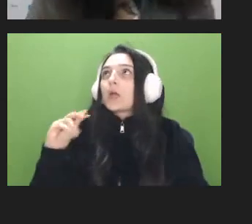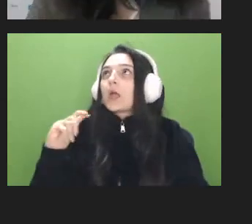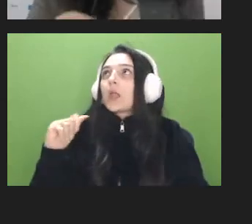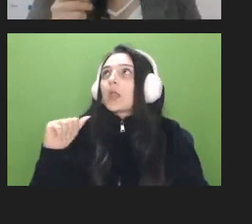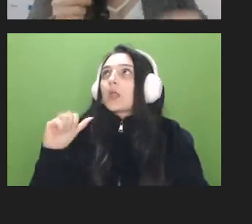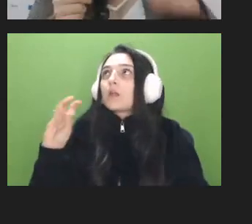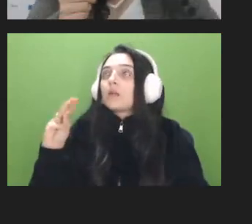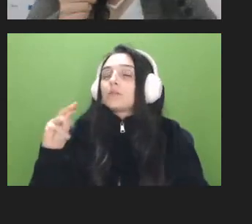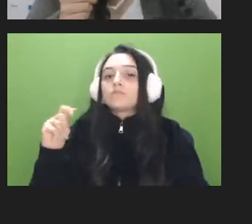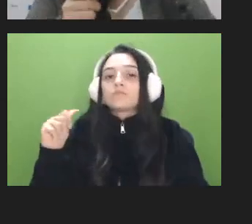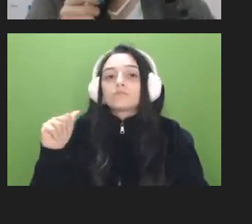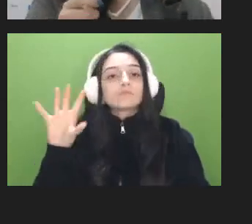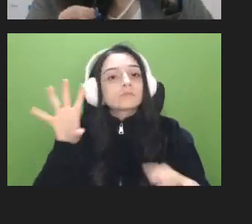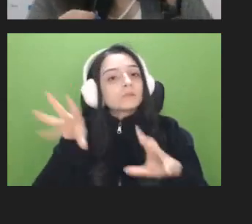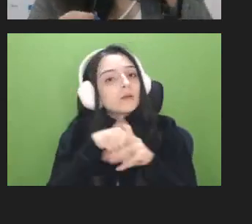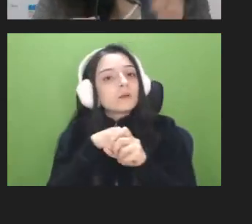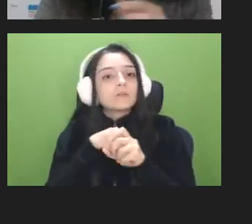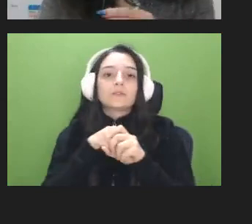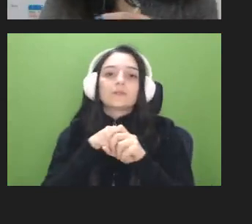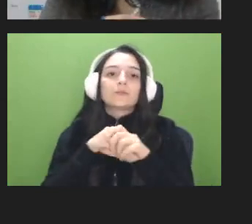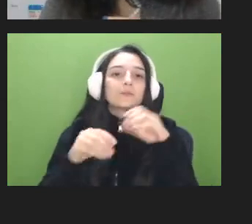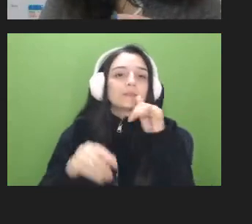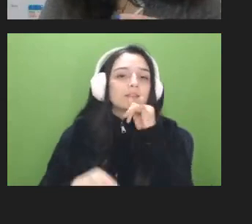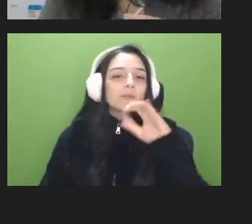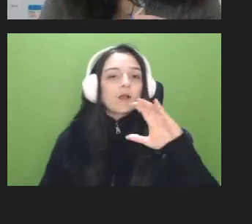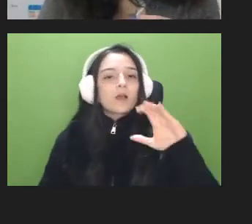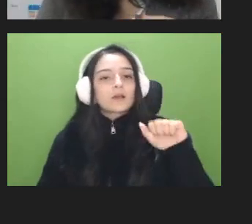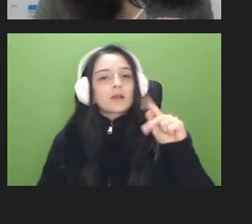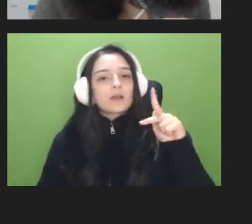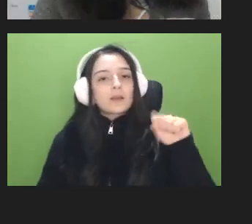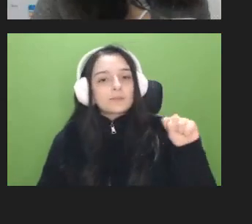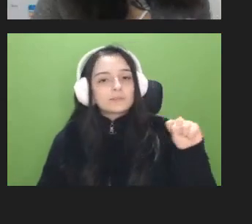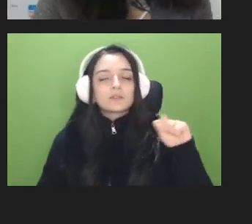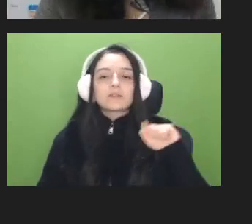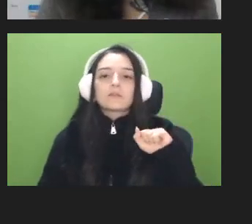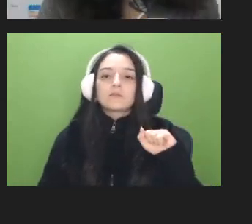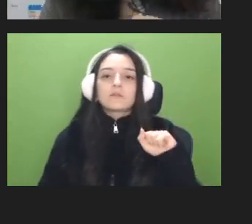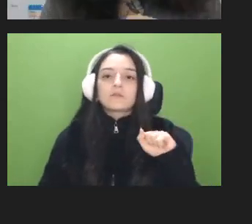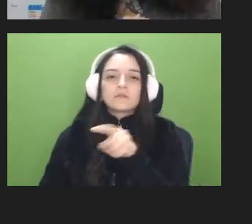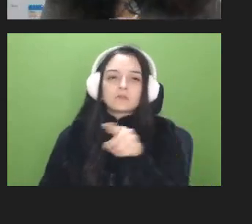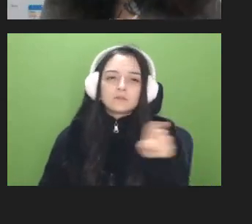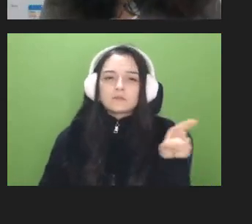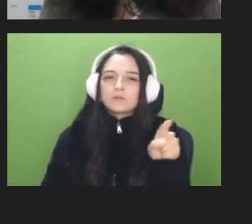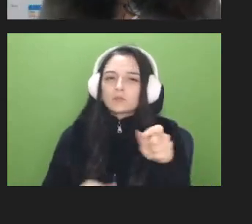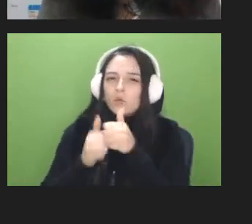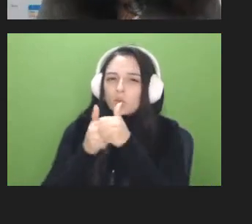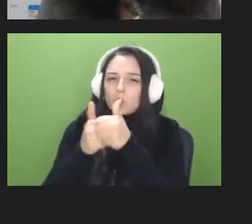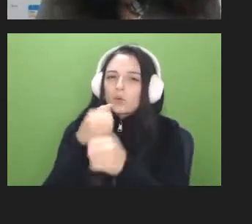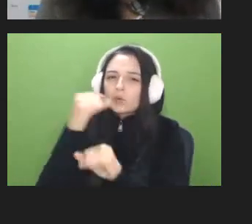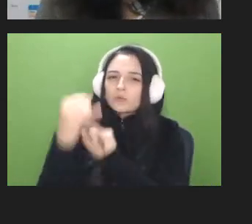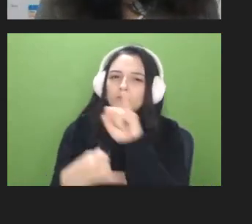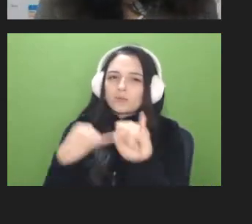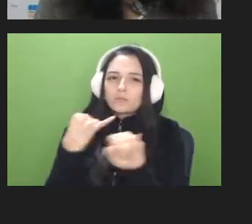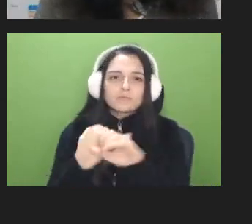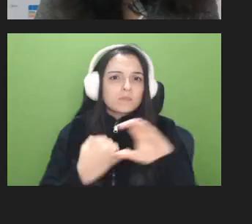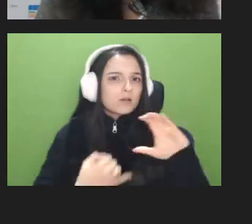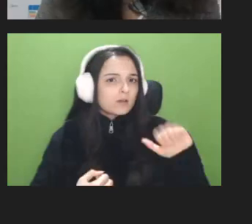se compõe através do CAPS, por exemplo, né? E talvez vocês tenham acompanhado na internet o quanto o próprio